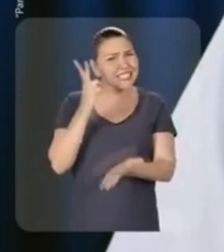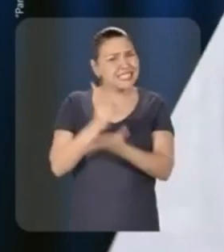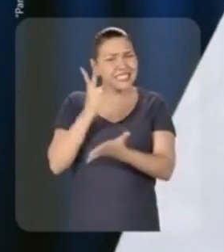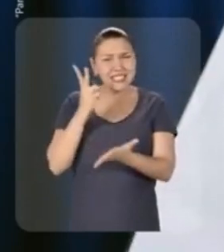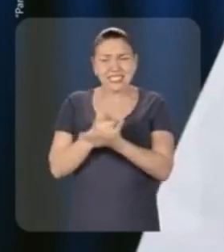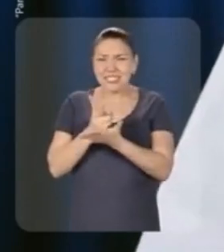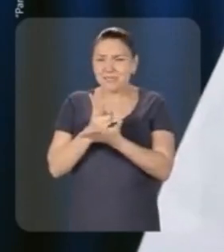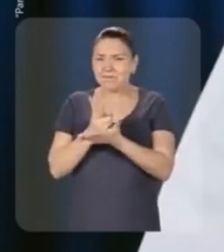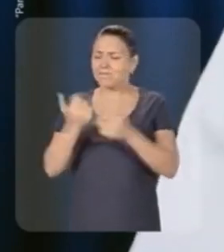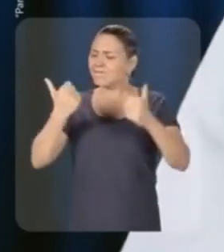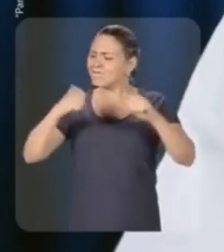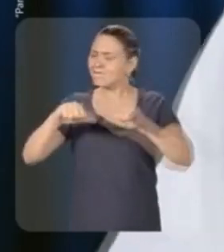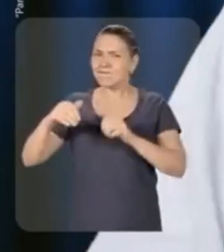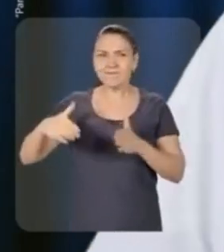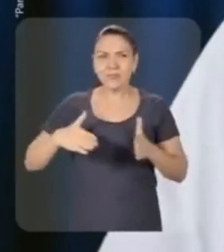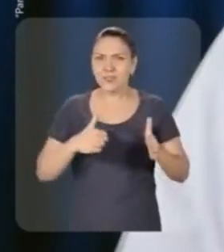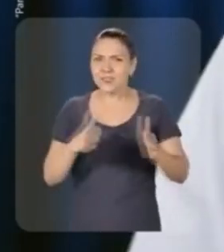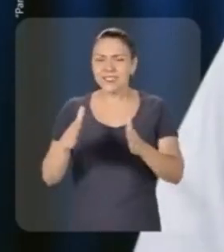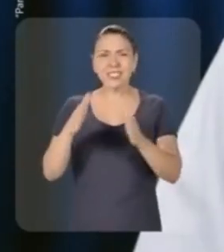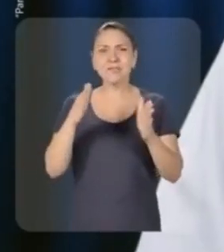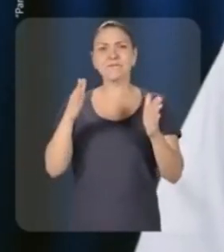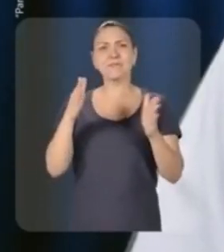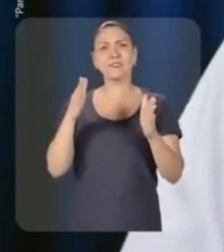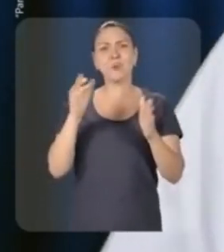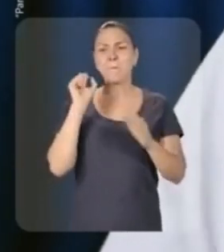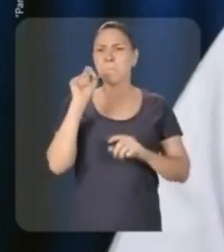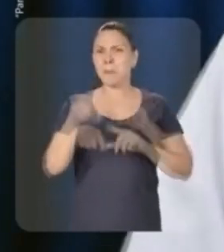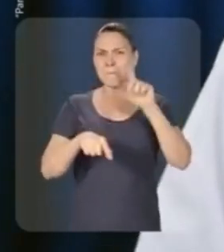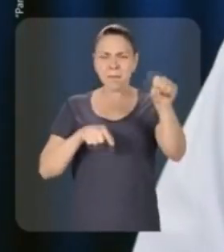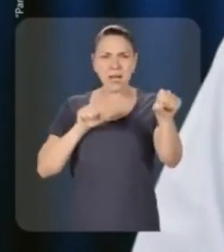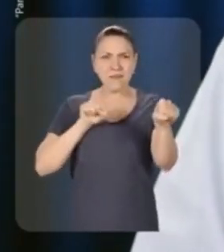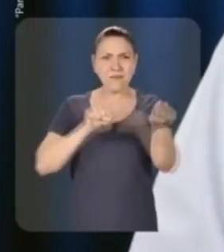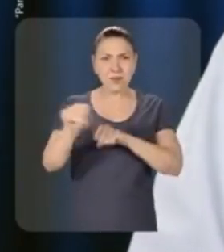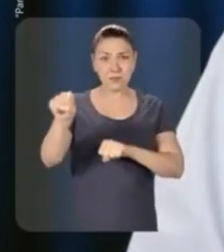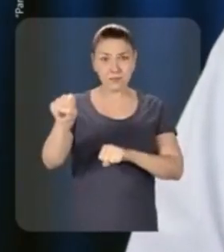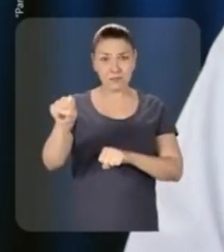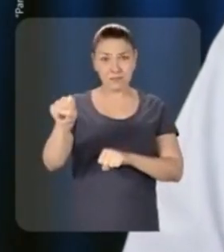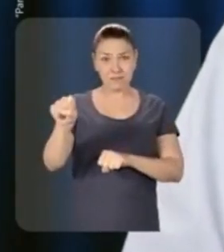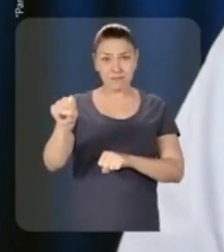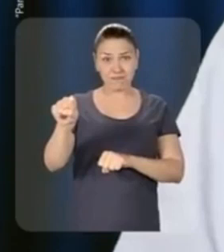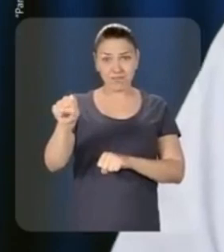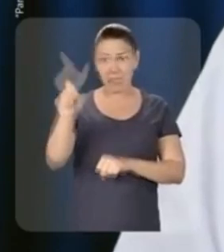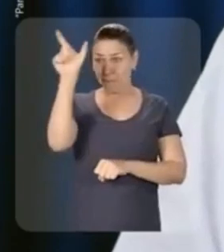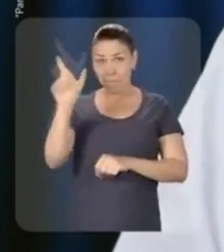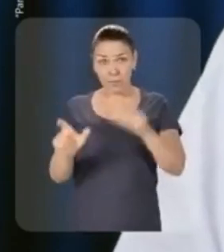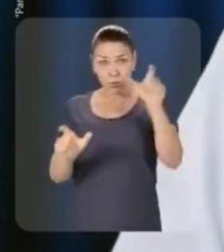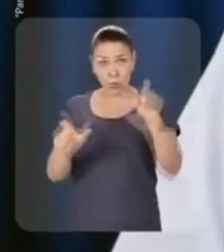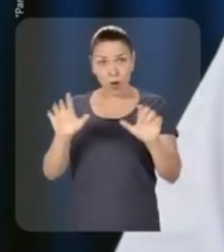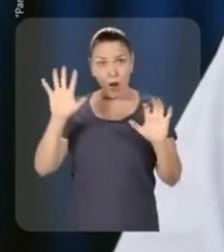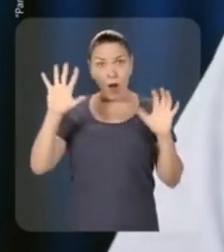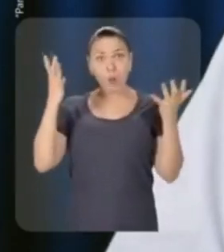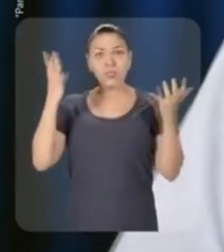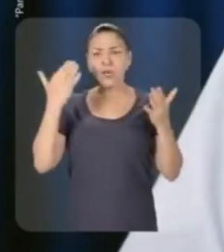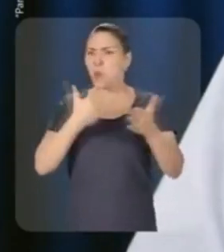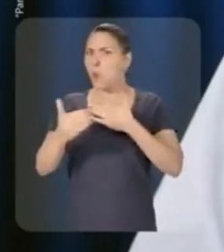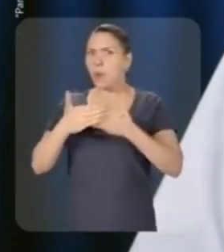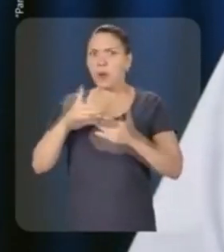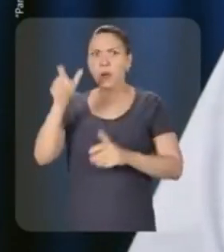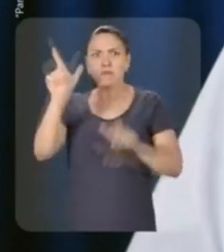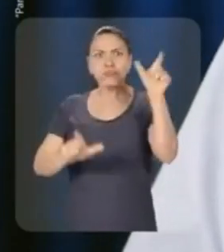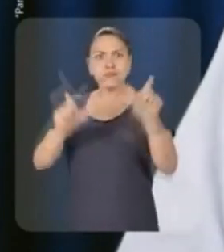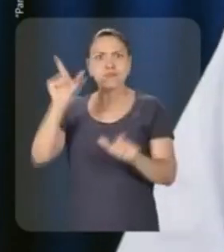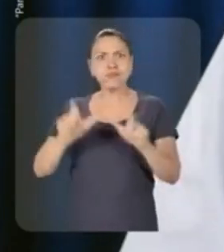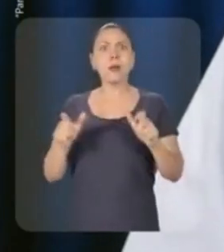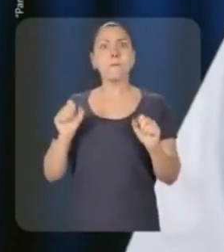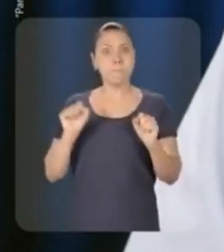é, sempre foi, o pior caminho para atacar a violência. A vítima pode ser qualquer um de